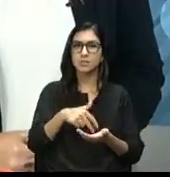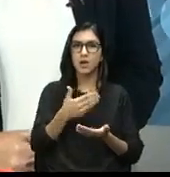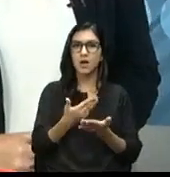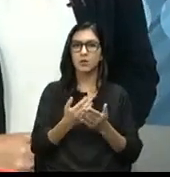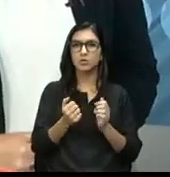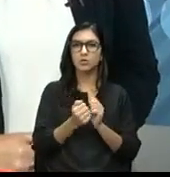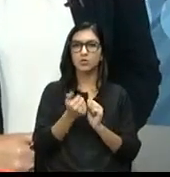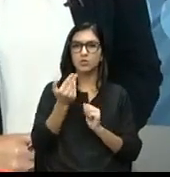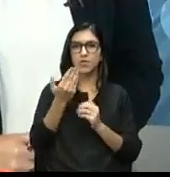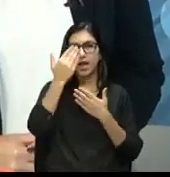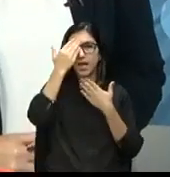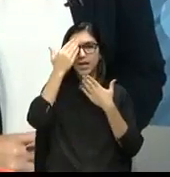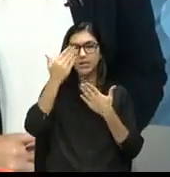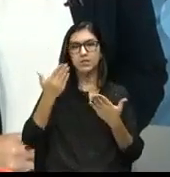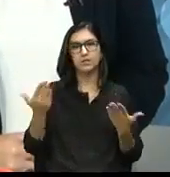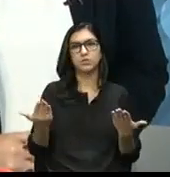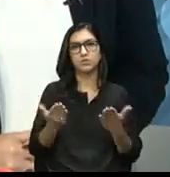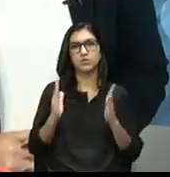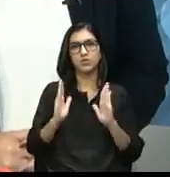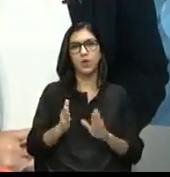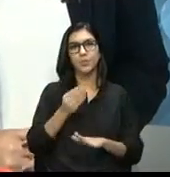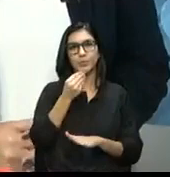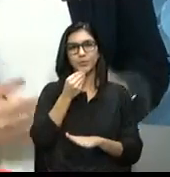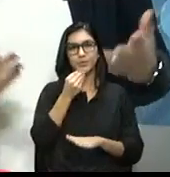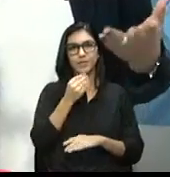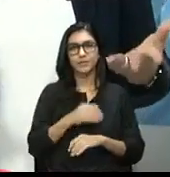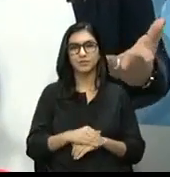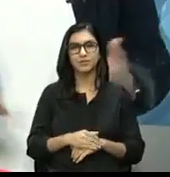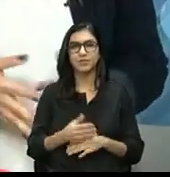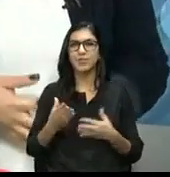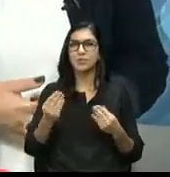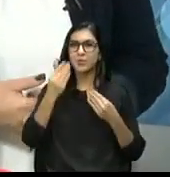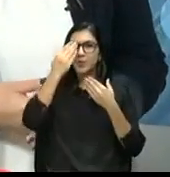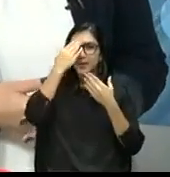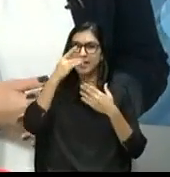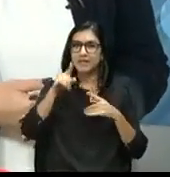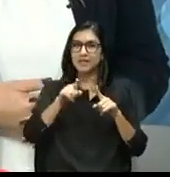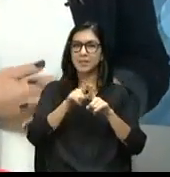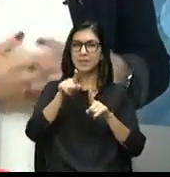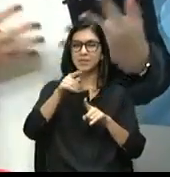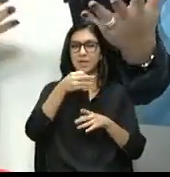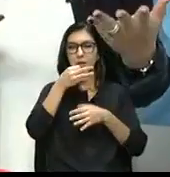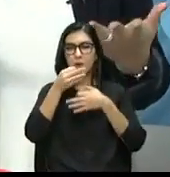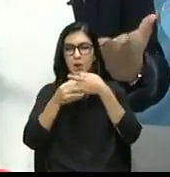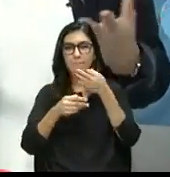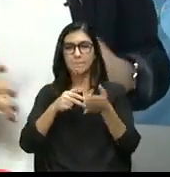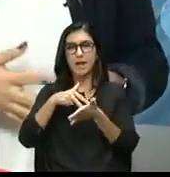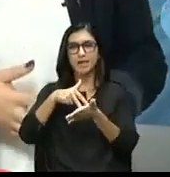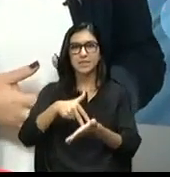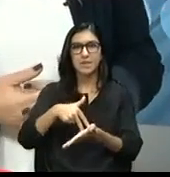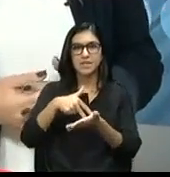eu já agradeço desde já pela oportunidade. Obrigada, então, pela participação, pelas